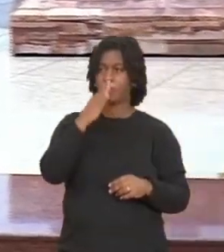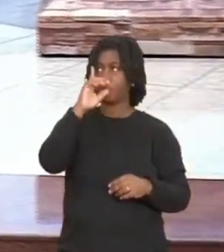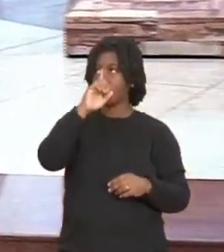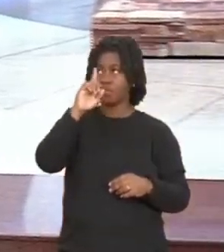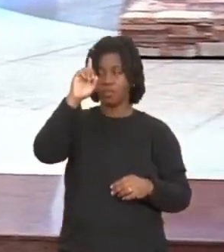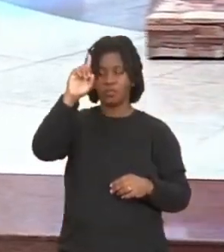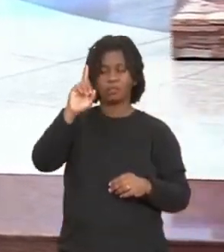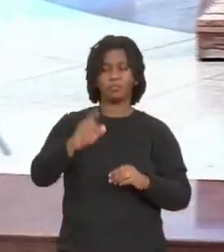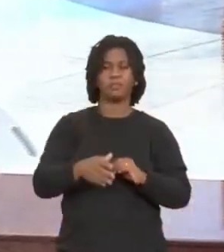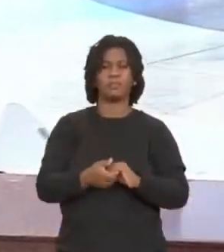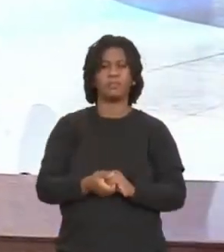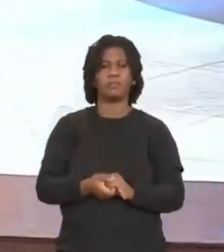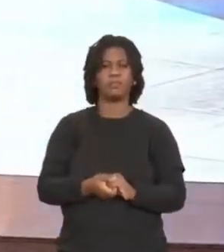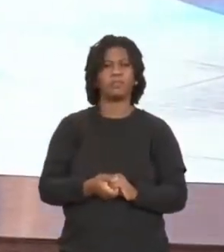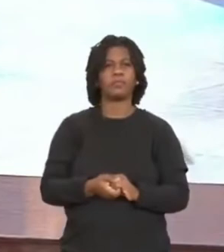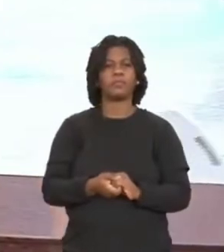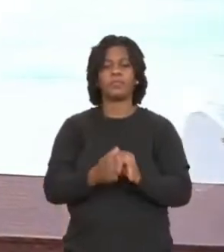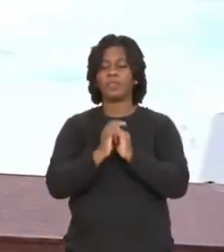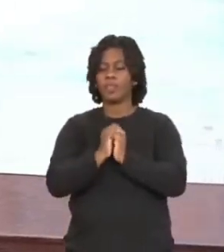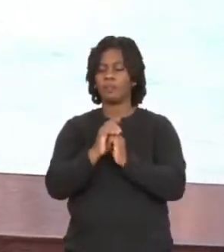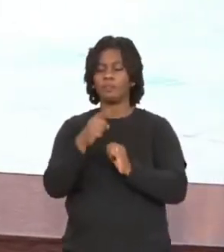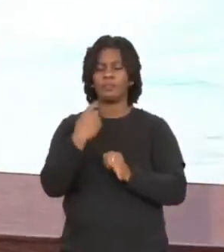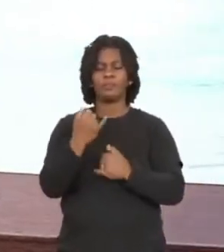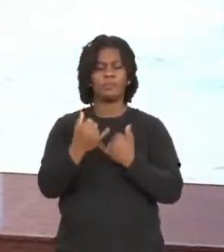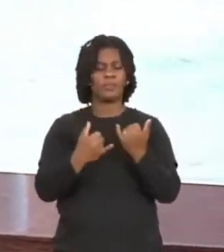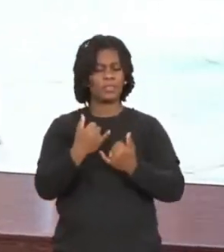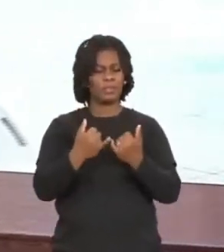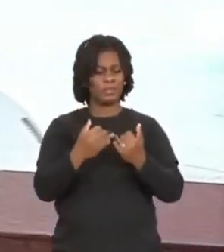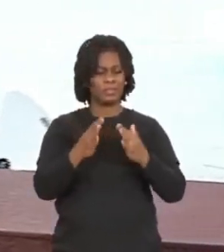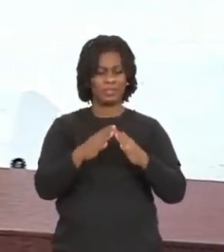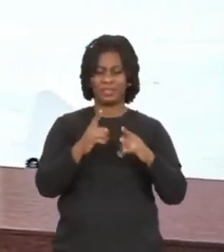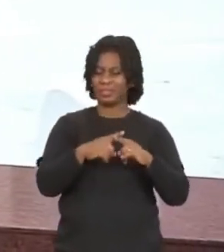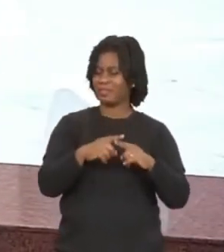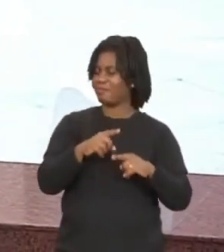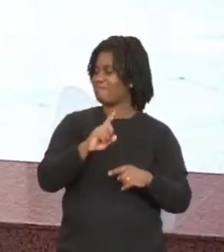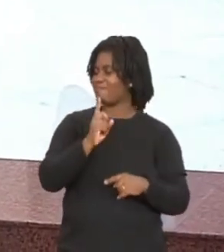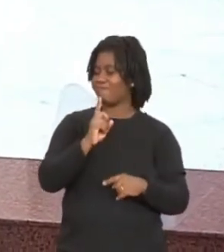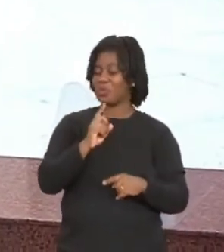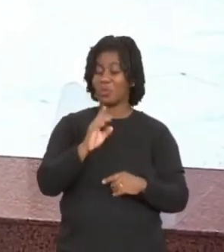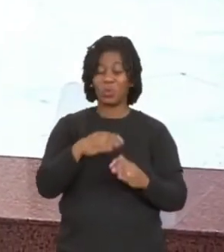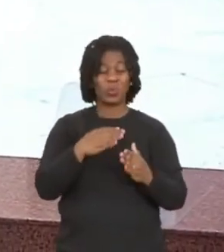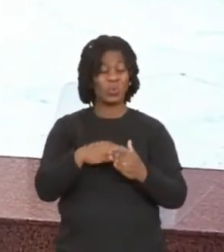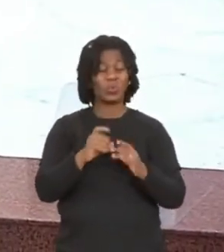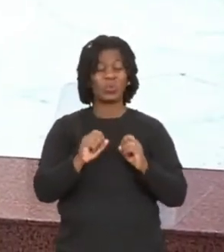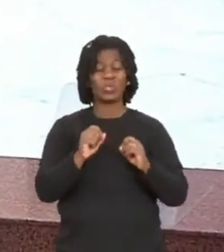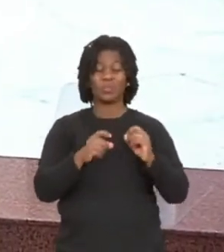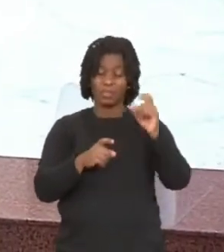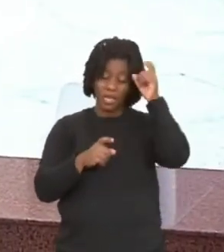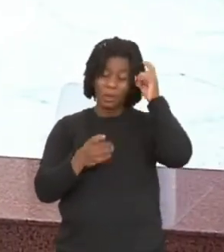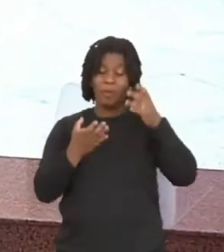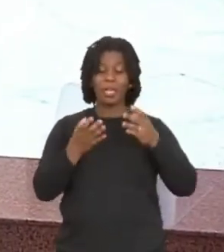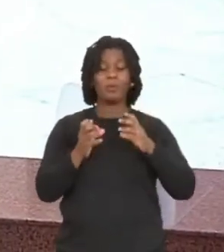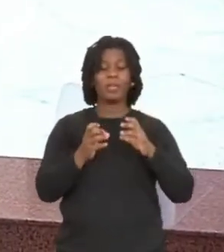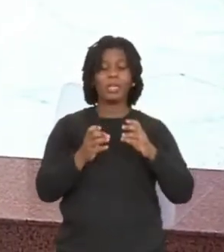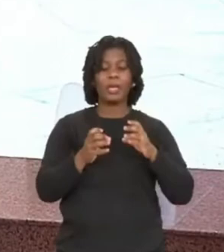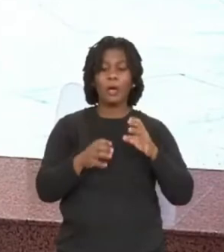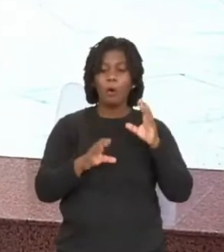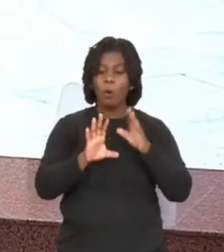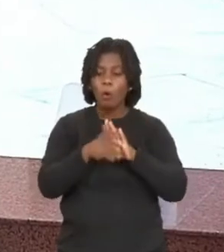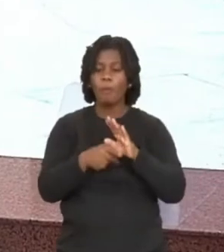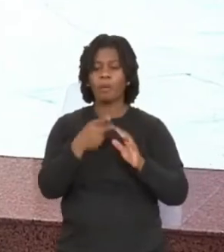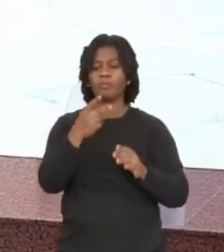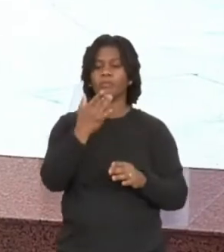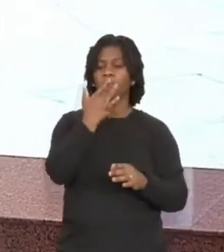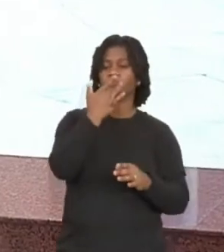Amém? Nós não estamos brincando de igreja. Tudo que o diabo quer é tocar no seu temor. Tudo que o